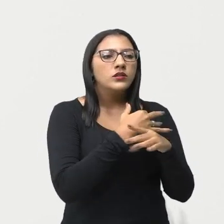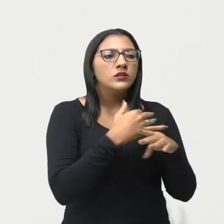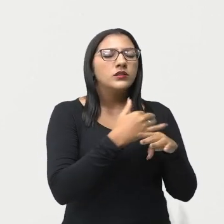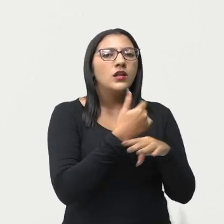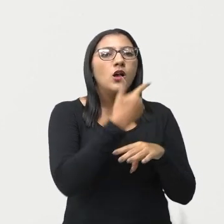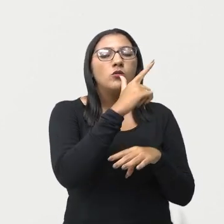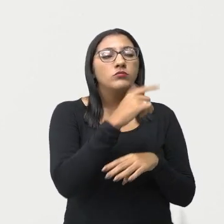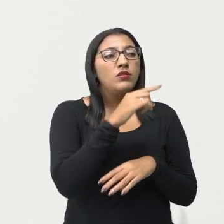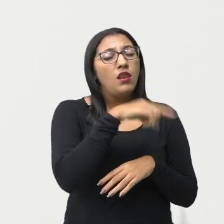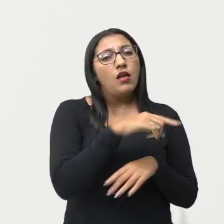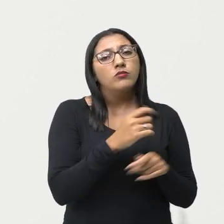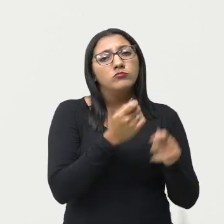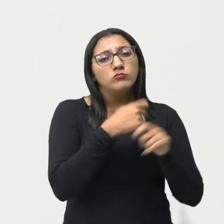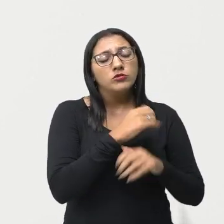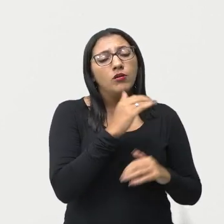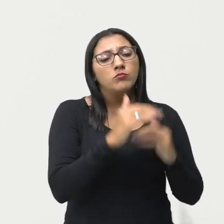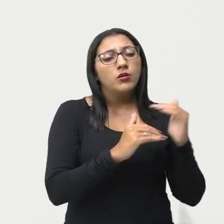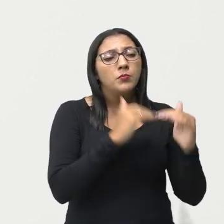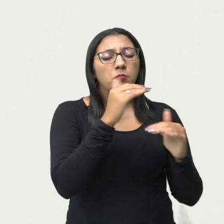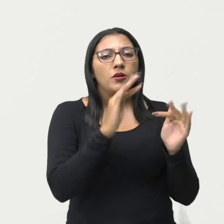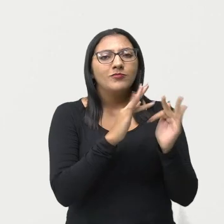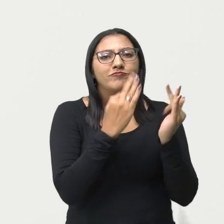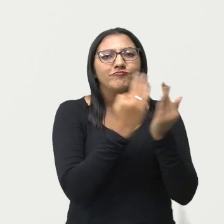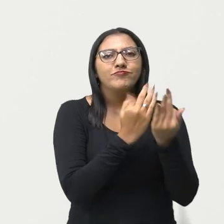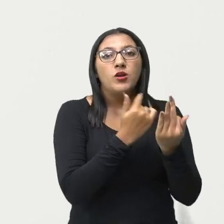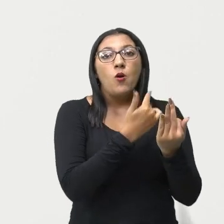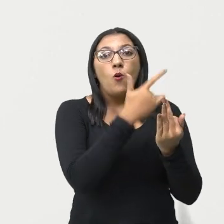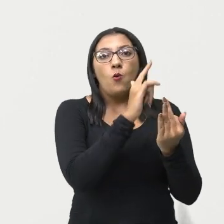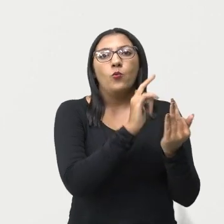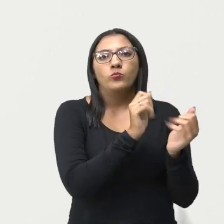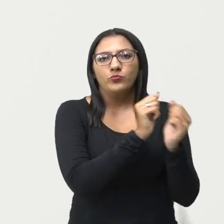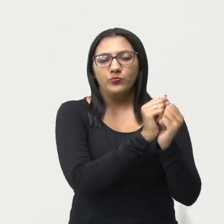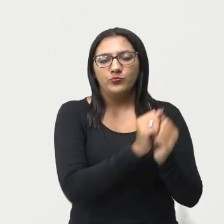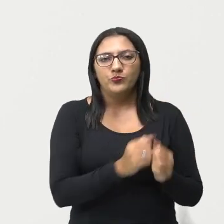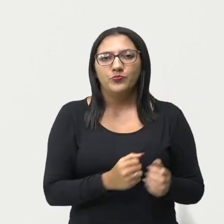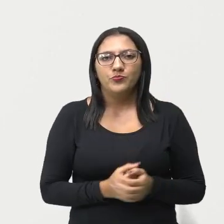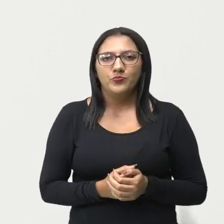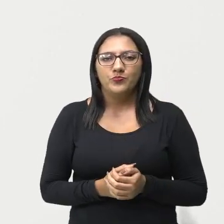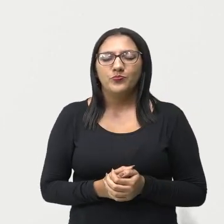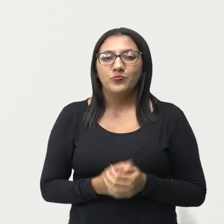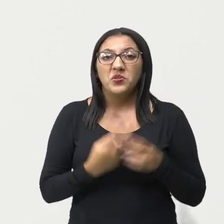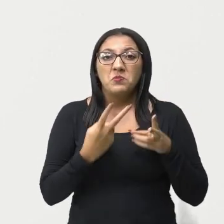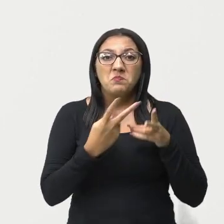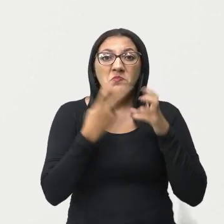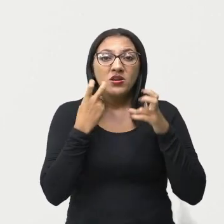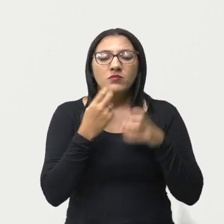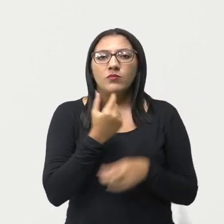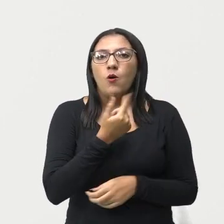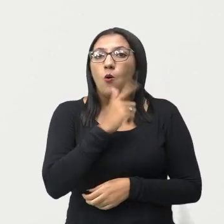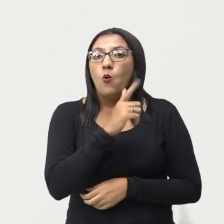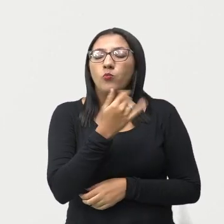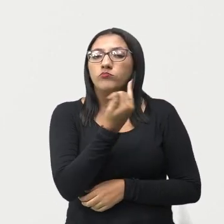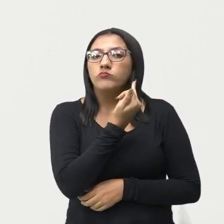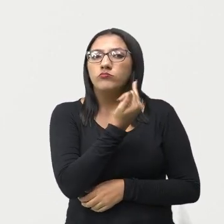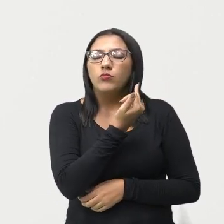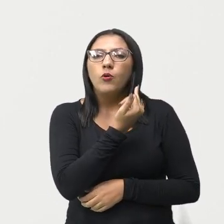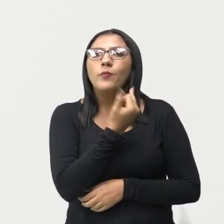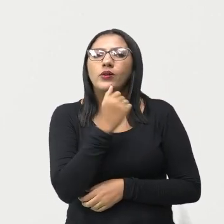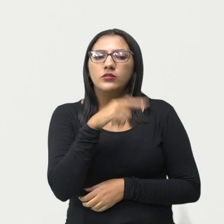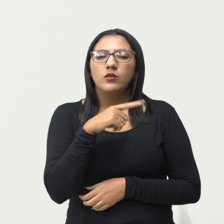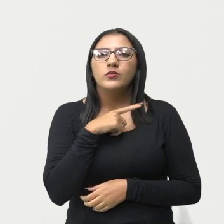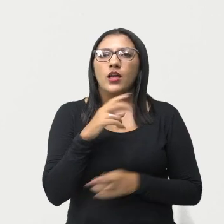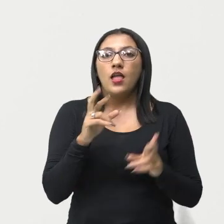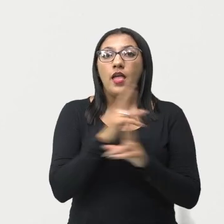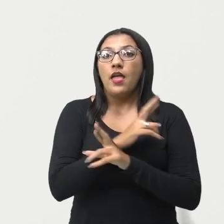Henan, onde cresceu com outra família. Observem, a minha segunda informação aqui, relacionada ao